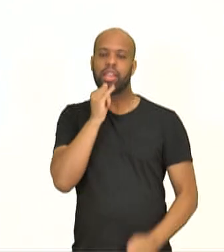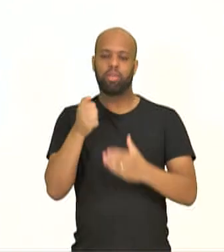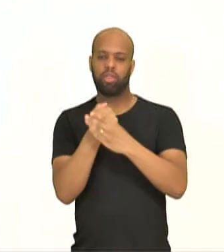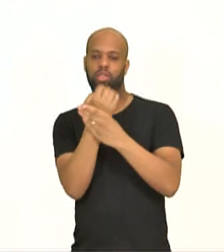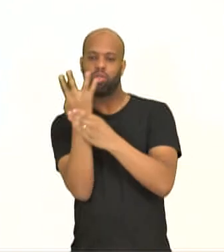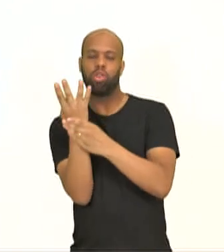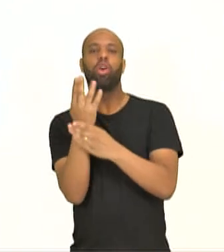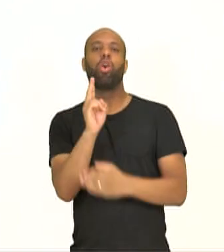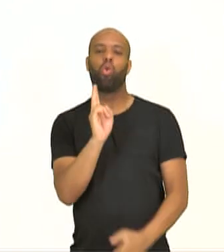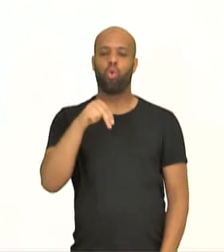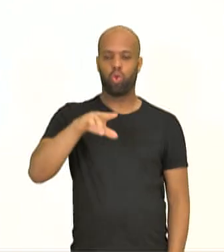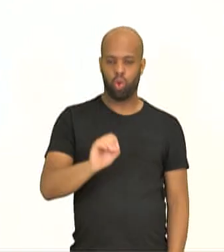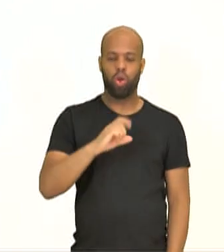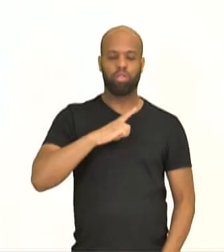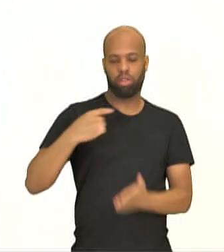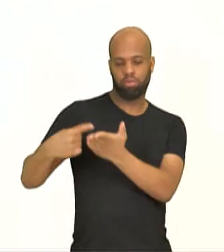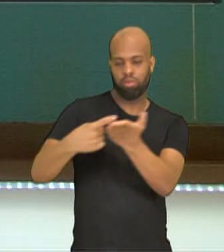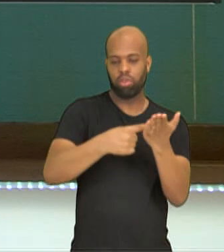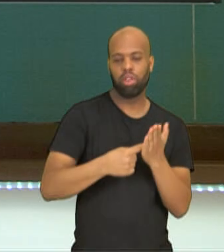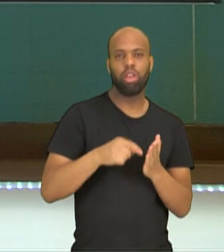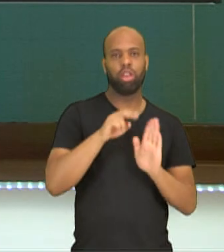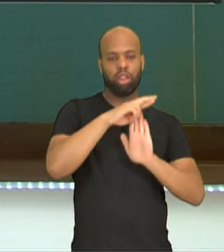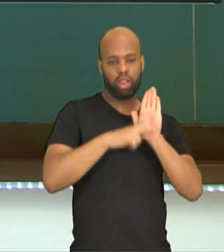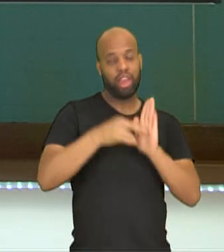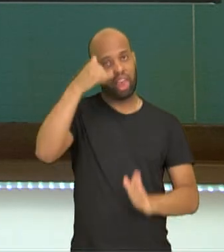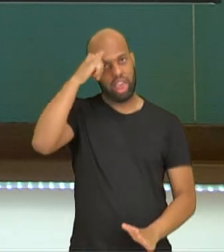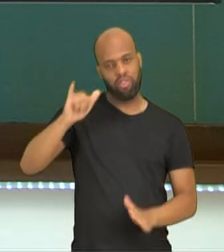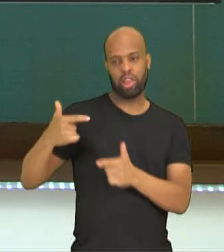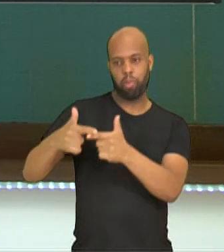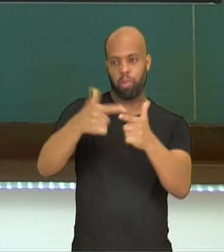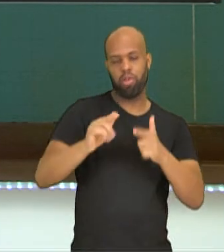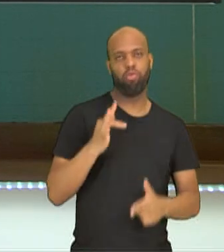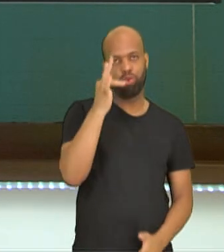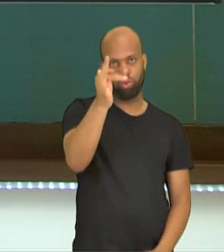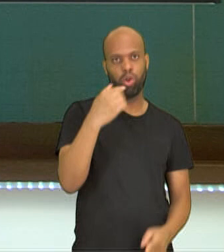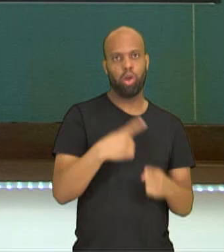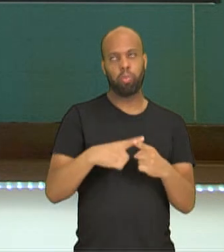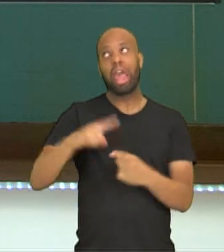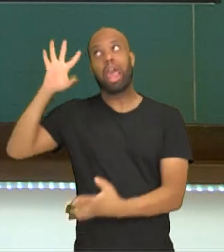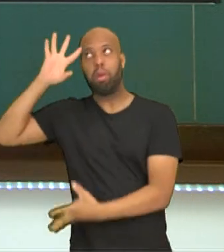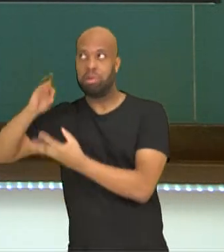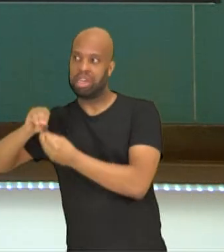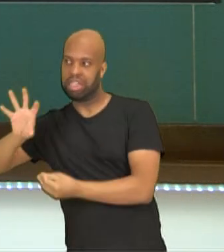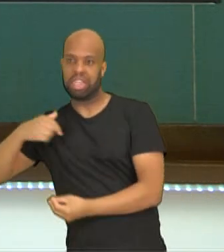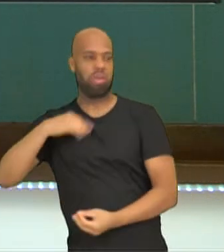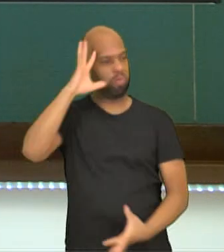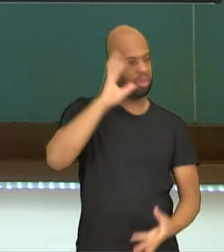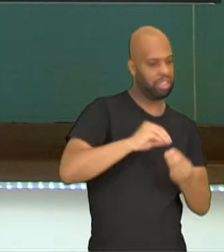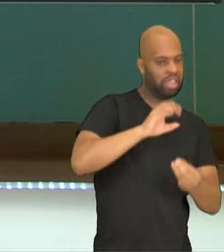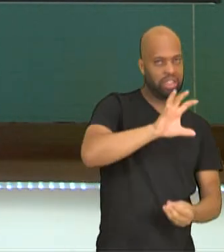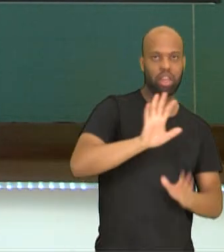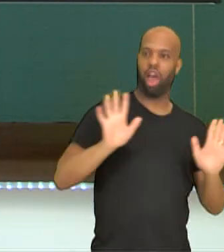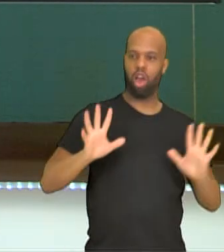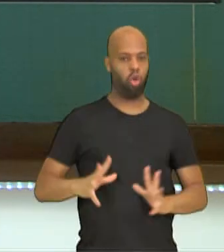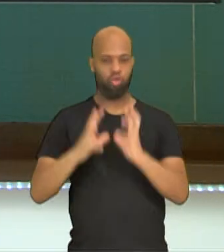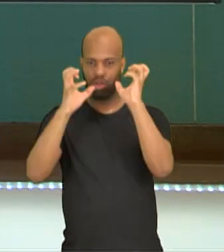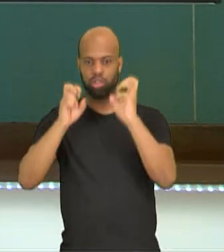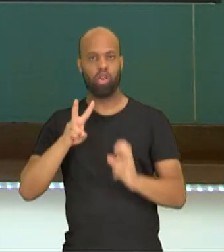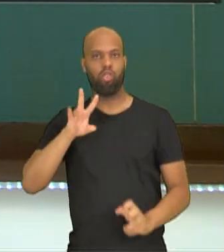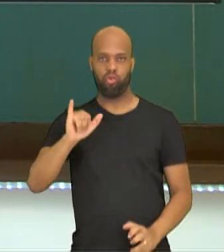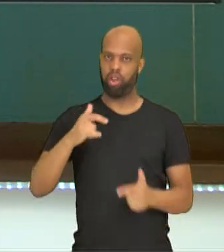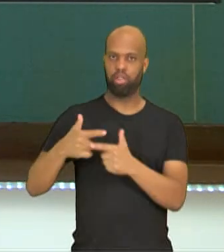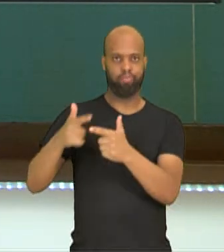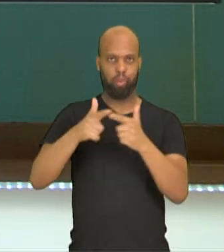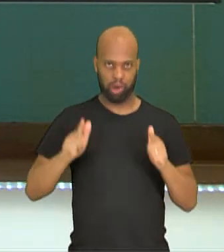tenho que combinar as regras para que depois eu não tenha problema, porque cada um entende de um jeito. Então, eu preciso combinar essas regras para não ter briga